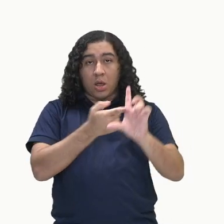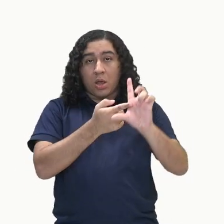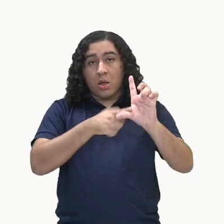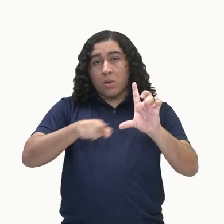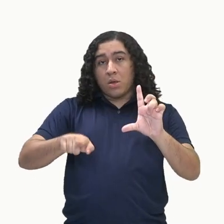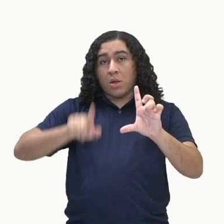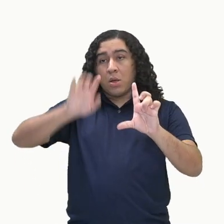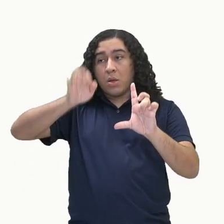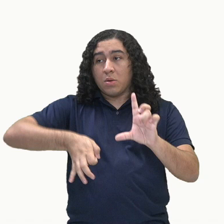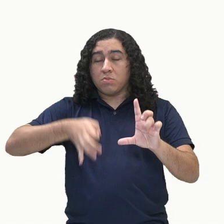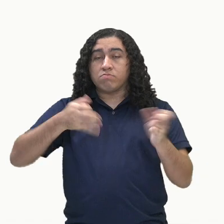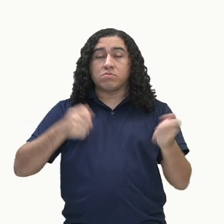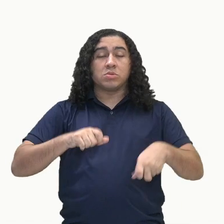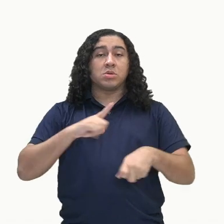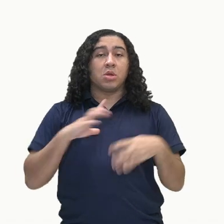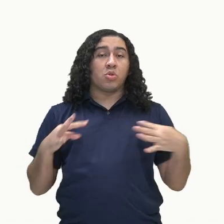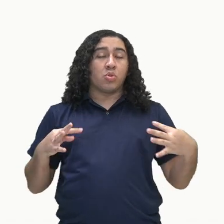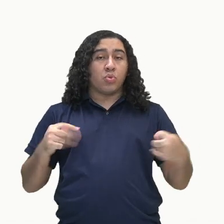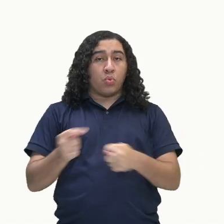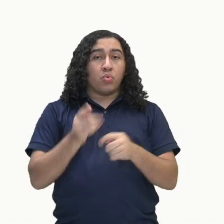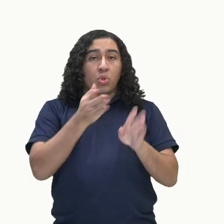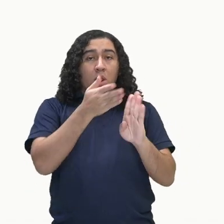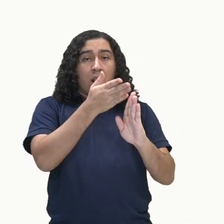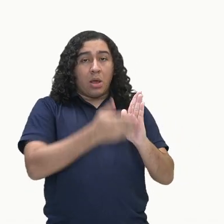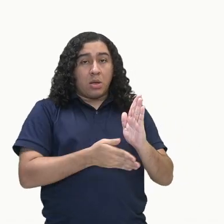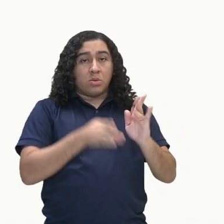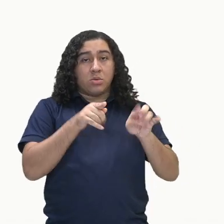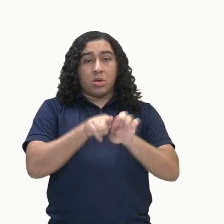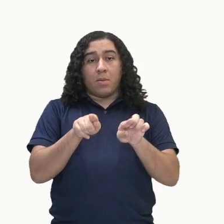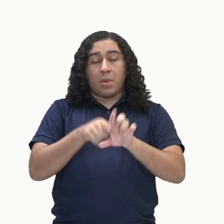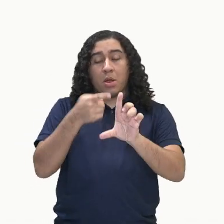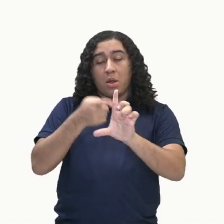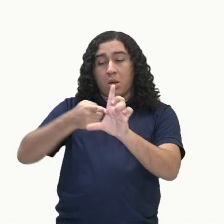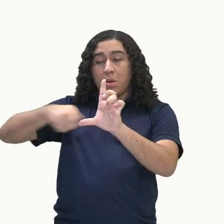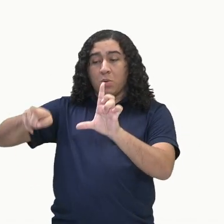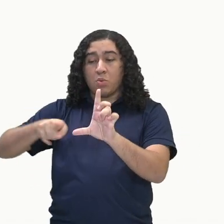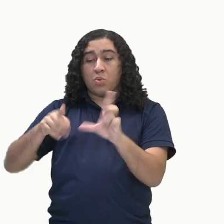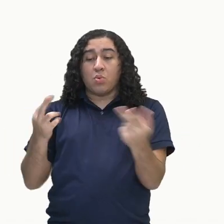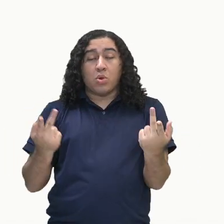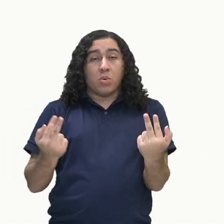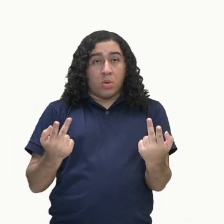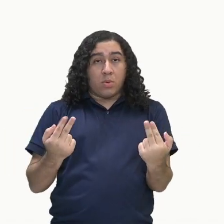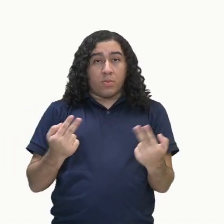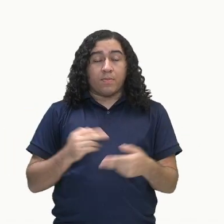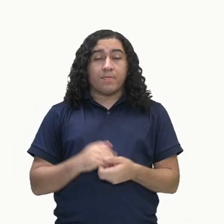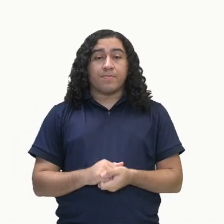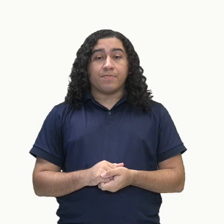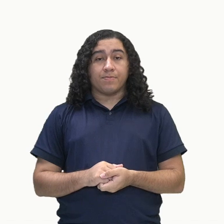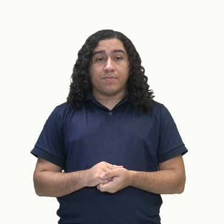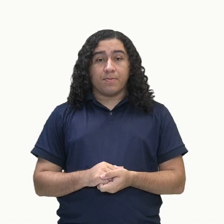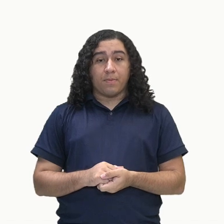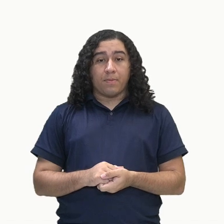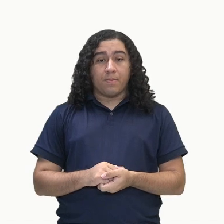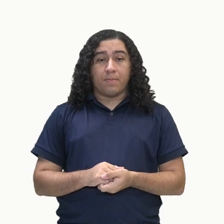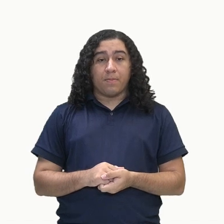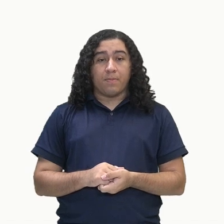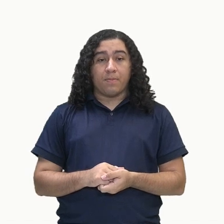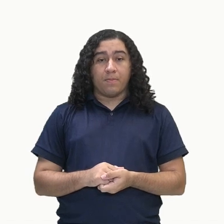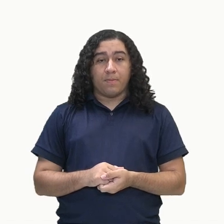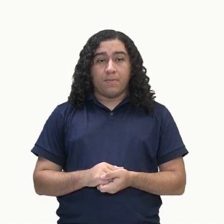precisa possuir todos os lados e todos os ângulos iguais, ou seja,